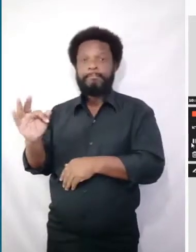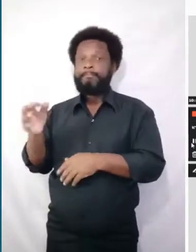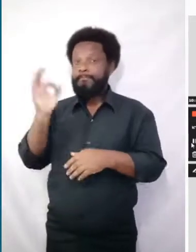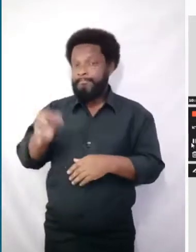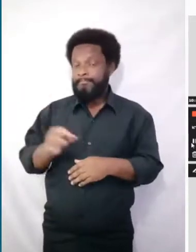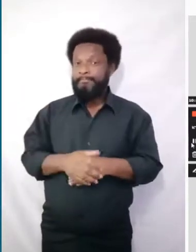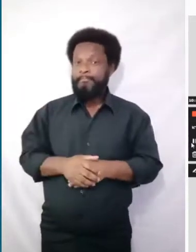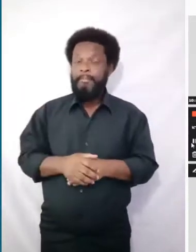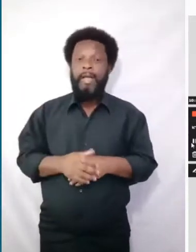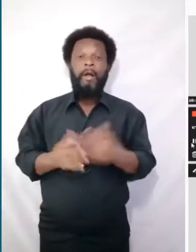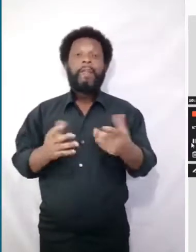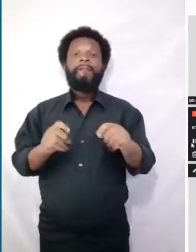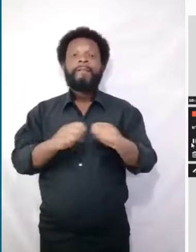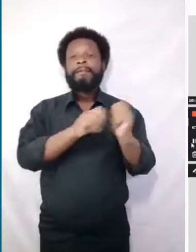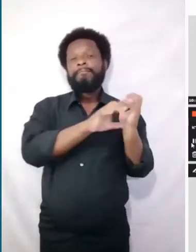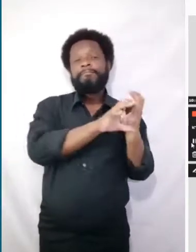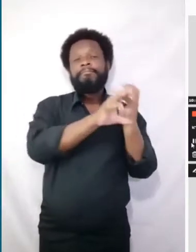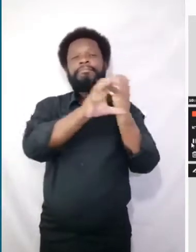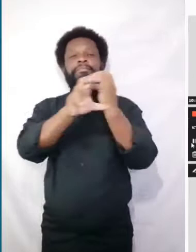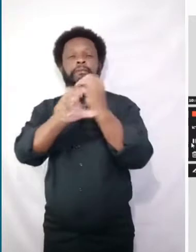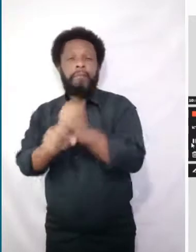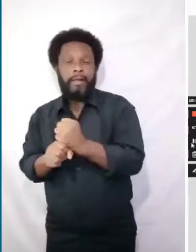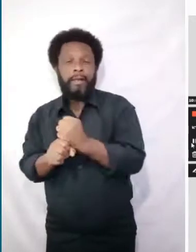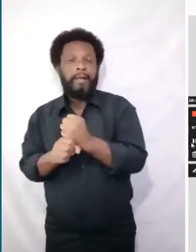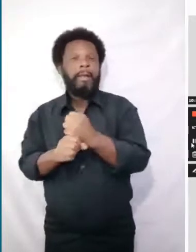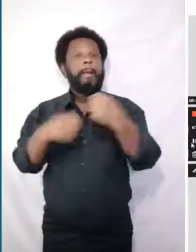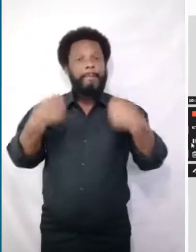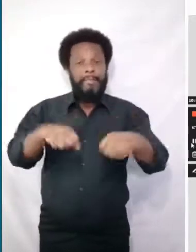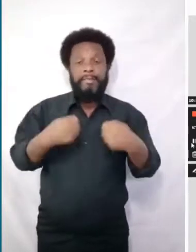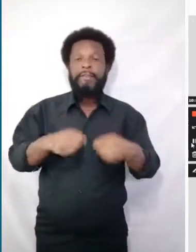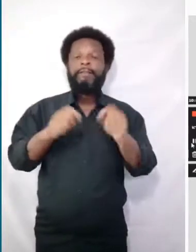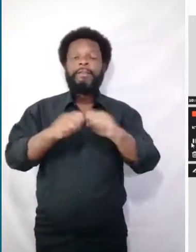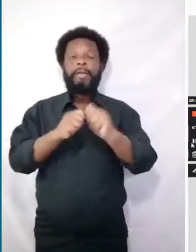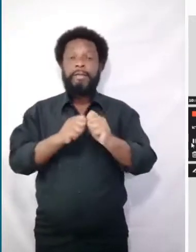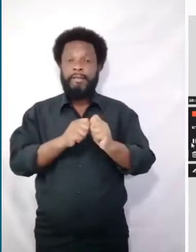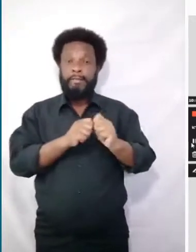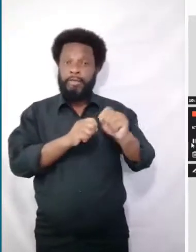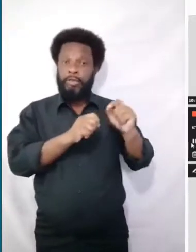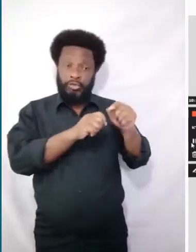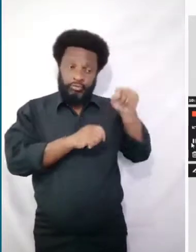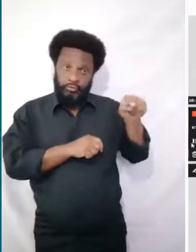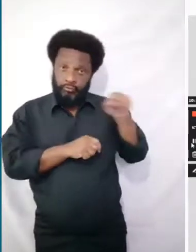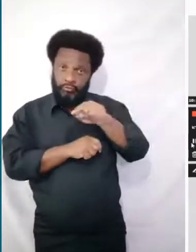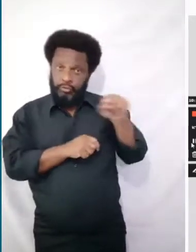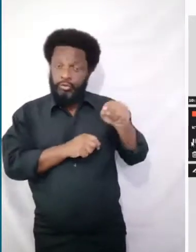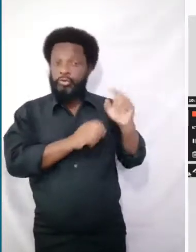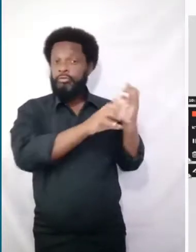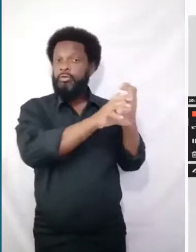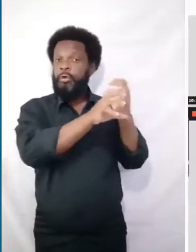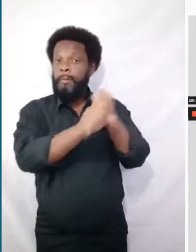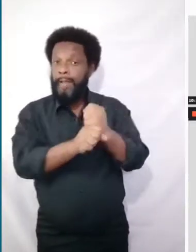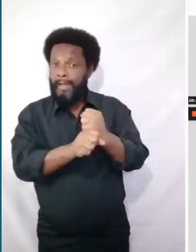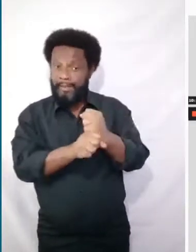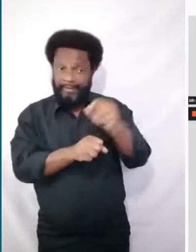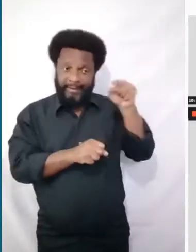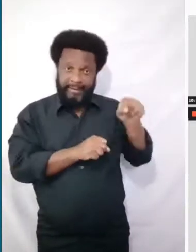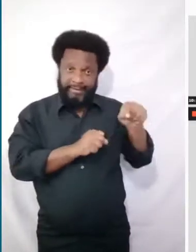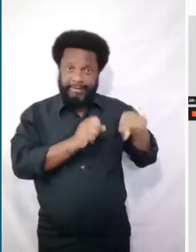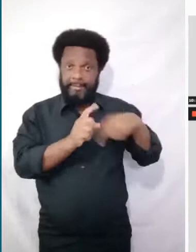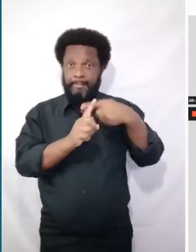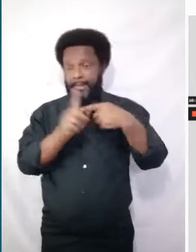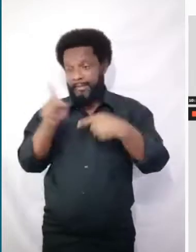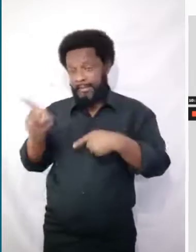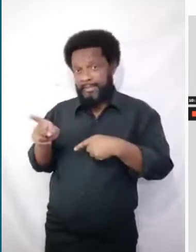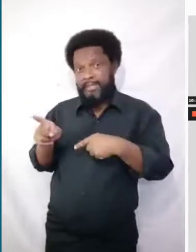vai estar apontando pro flúor, beleza? Bem, para fazer a soma vetorial desses vetores, eu primeiro vou somar esses dois vetores